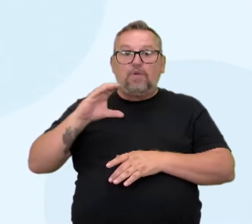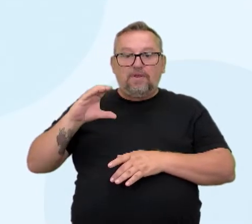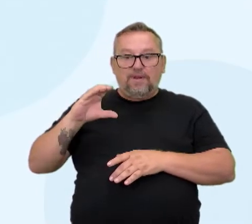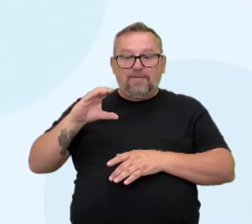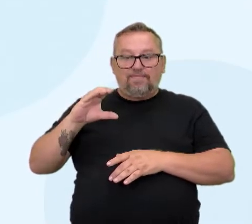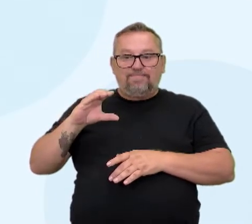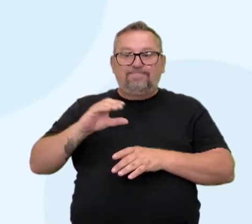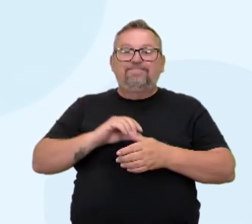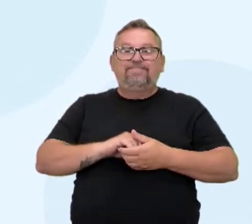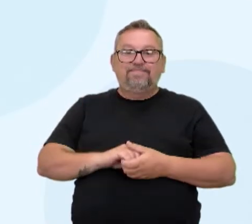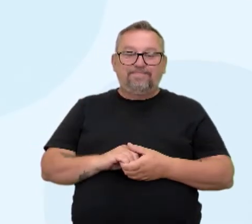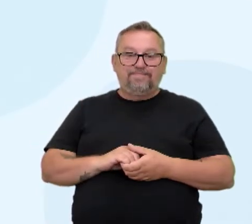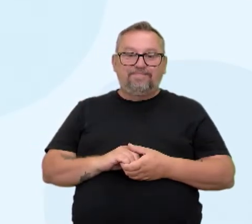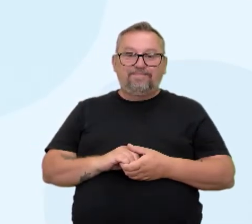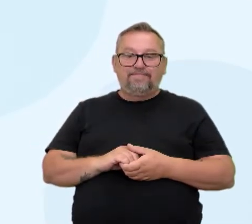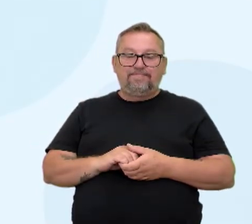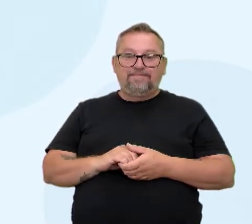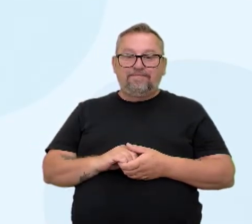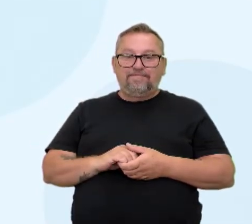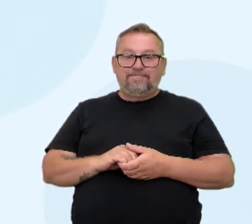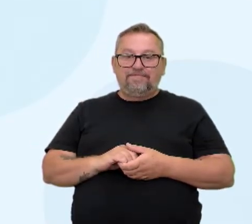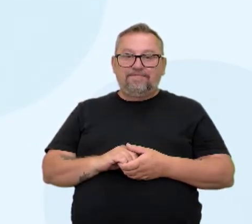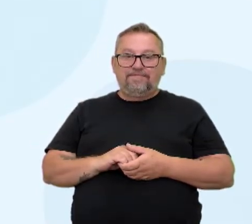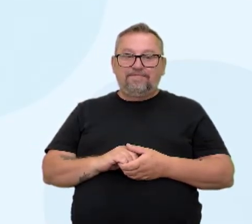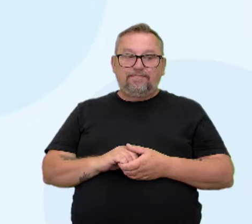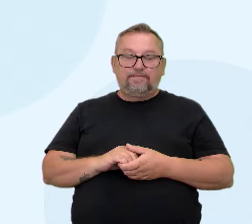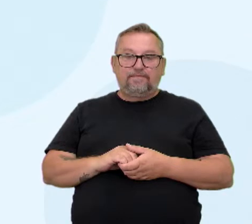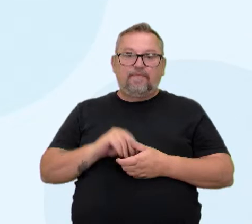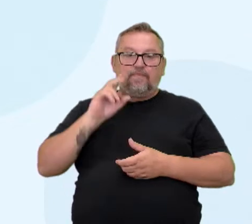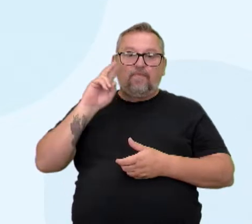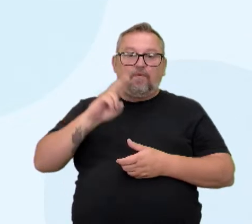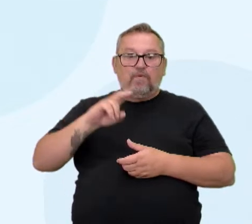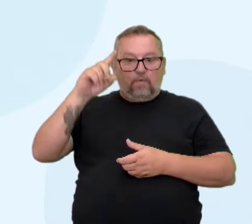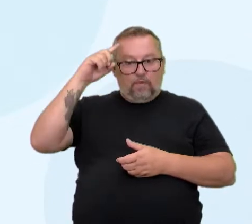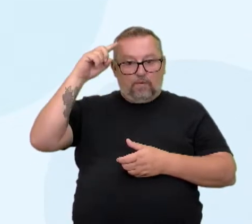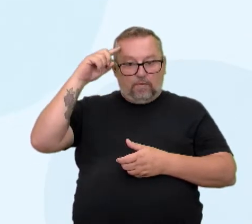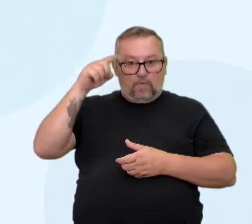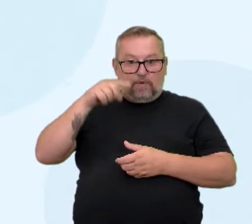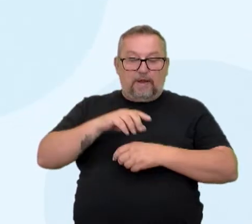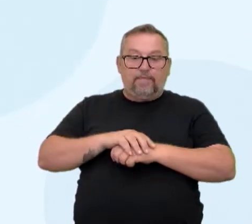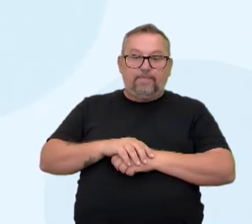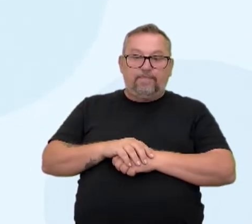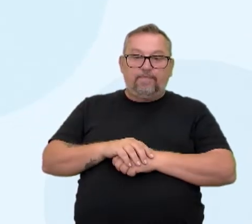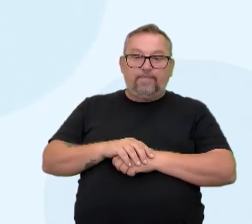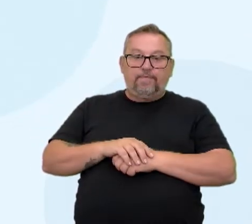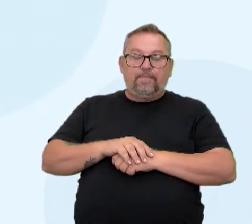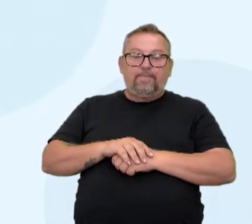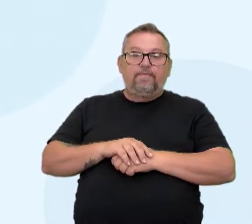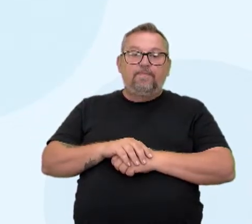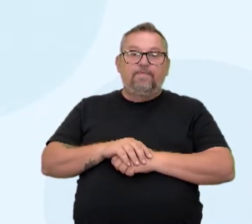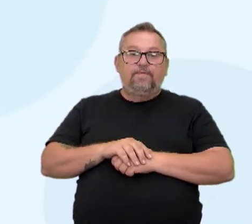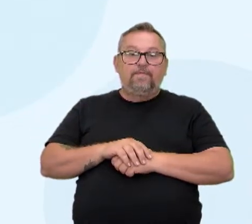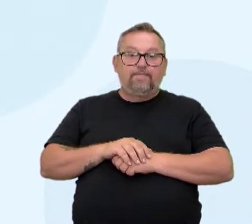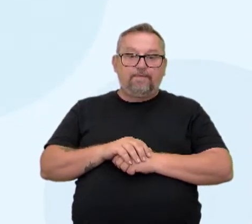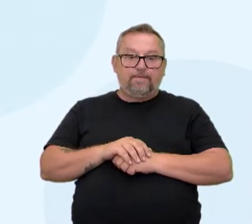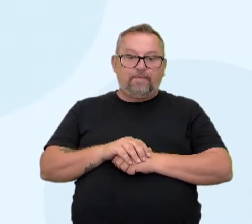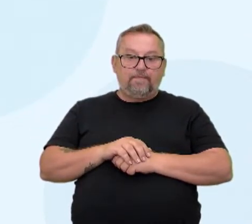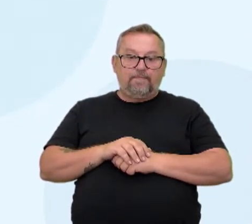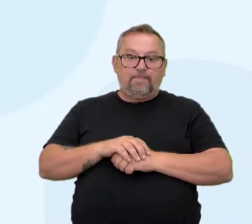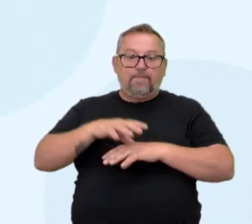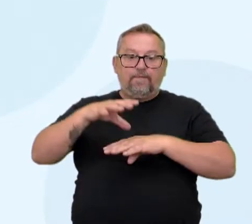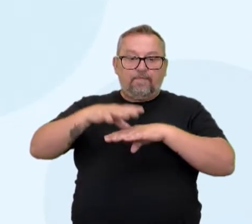nossa unidade curricular. Então, dentro aí a ideia central, o tema é o nosso aprofundamento,